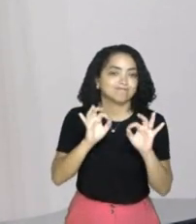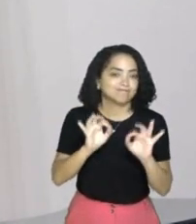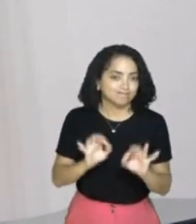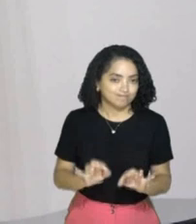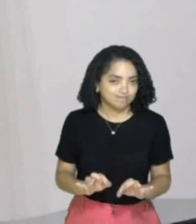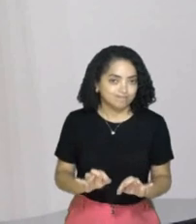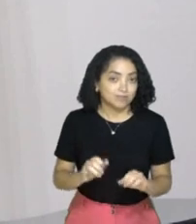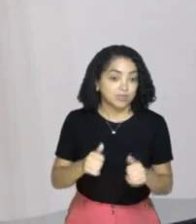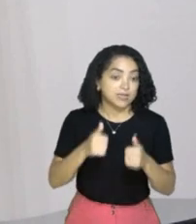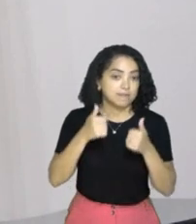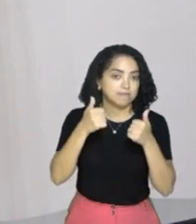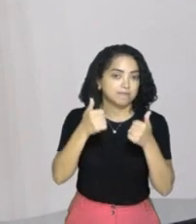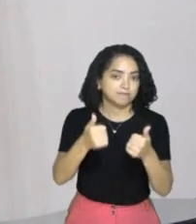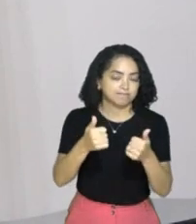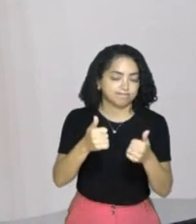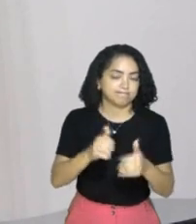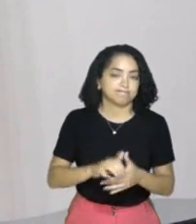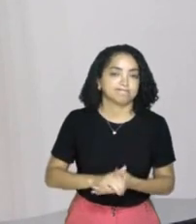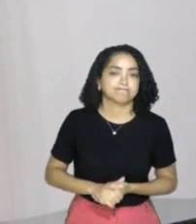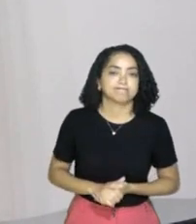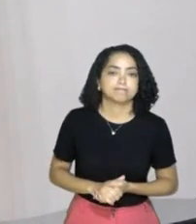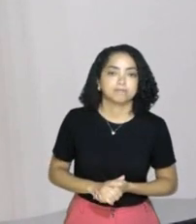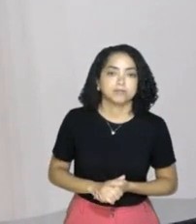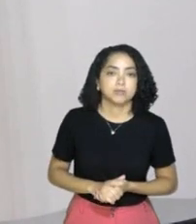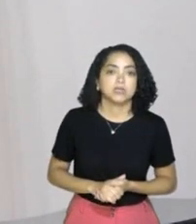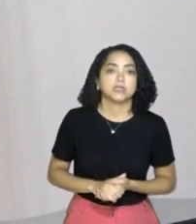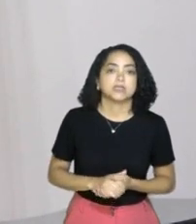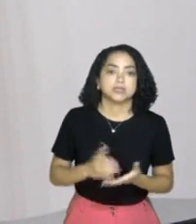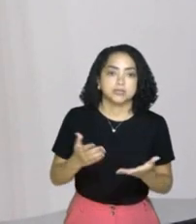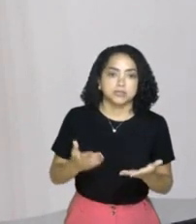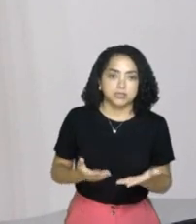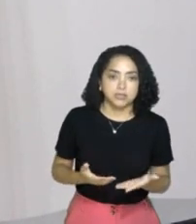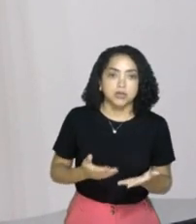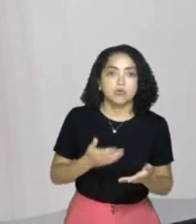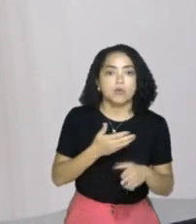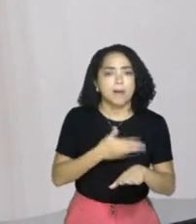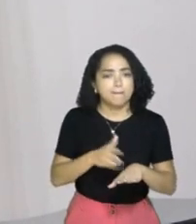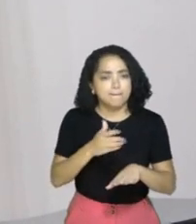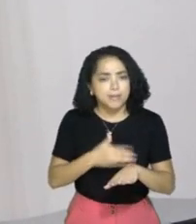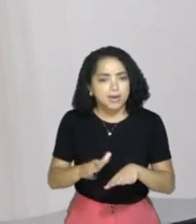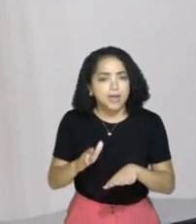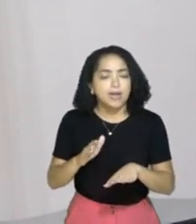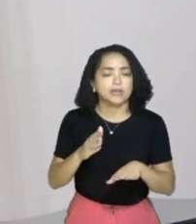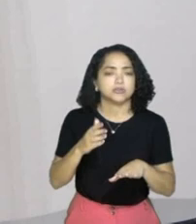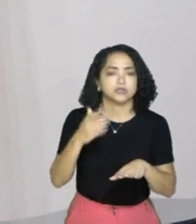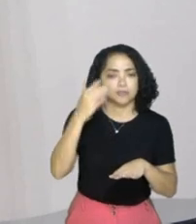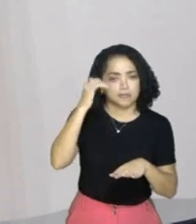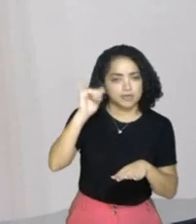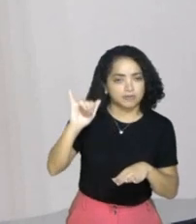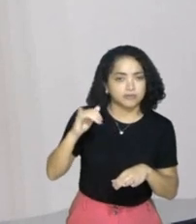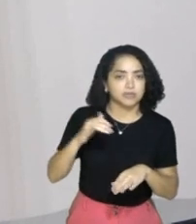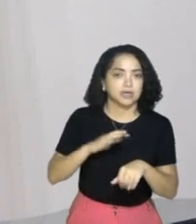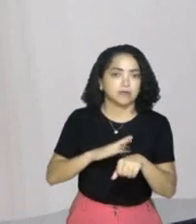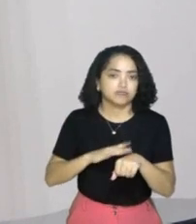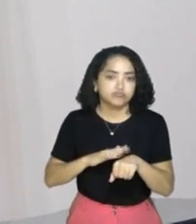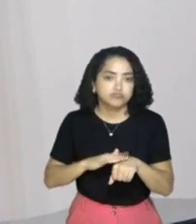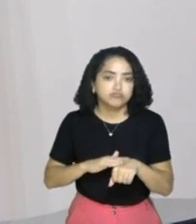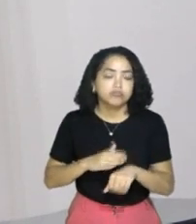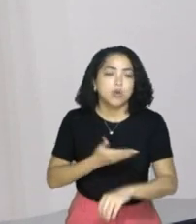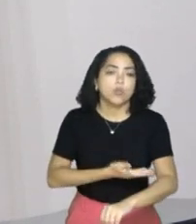benefícios são mais relevantes portanto a prática de esporte prevenir doenças como hipertensão